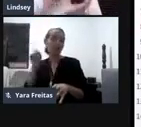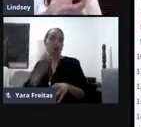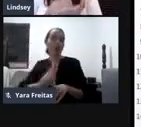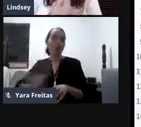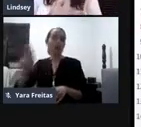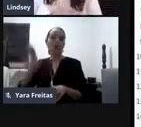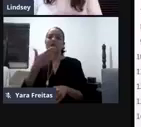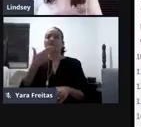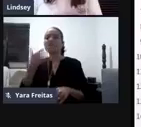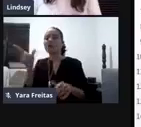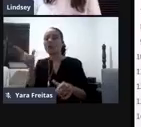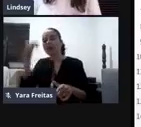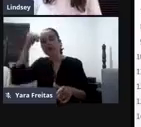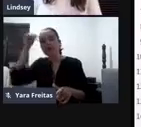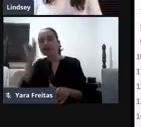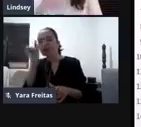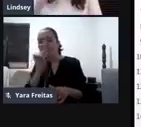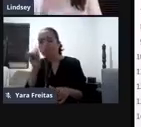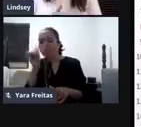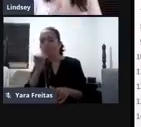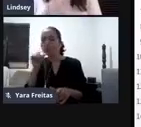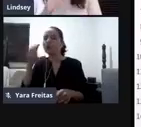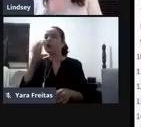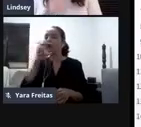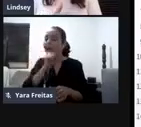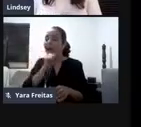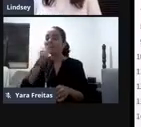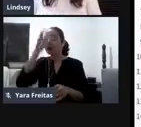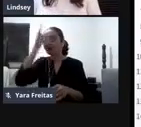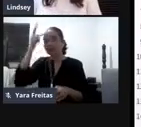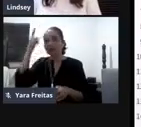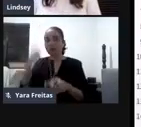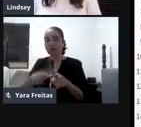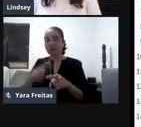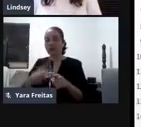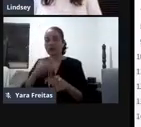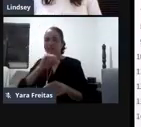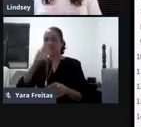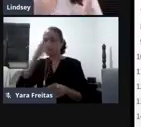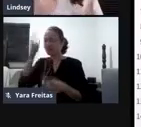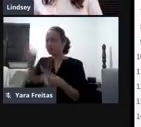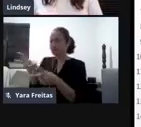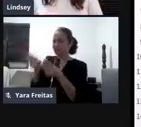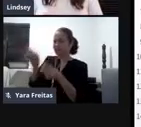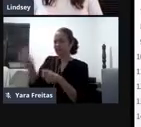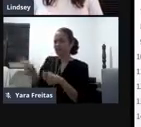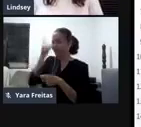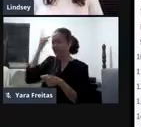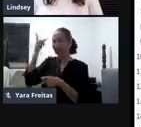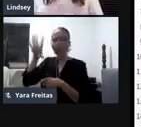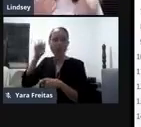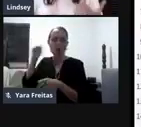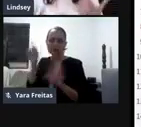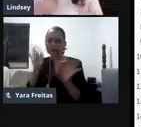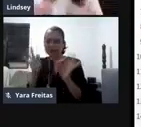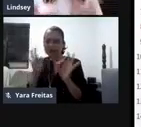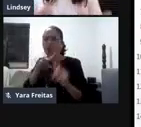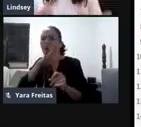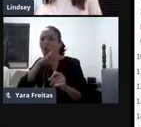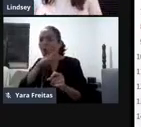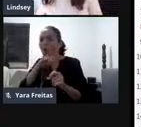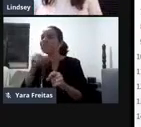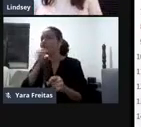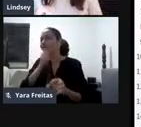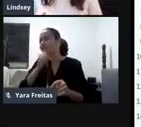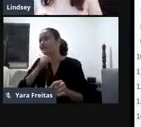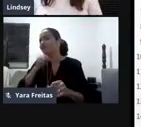Então, fazer o diagnóstico logo de que a pessoa não está ouvindo bem é importante. E, além disso,